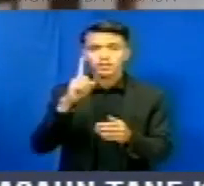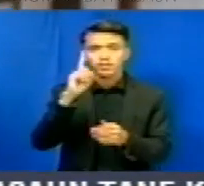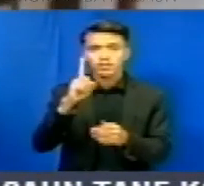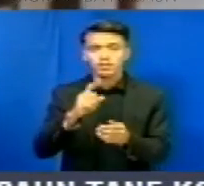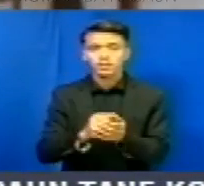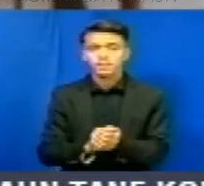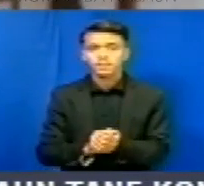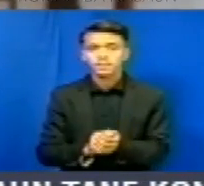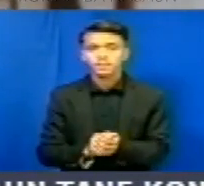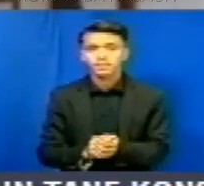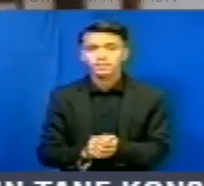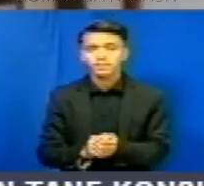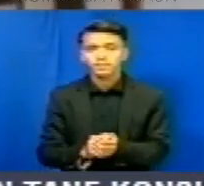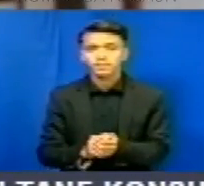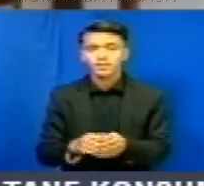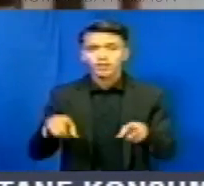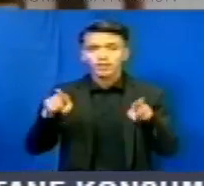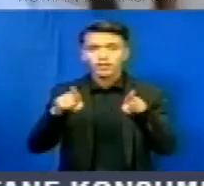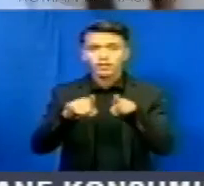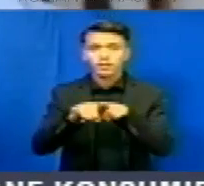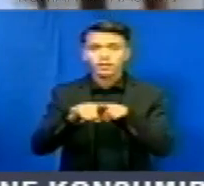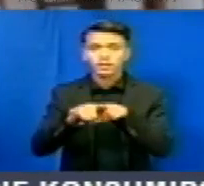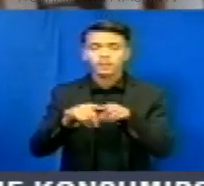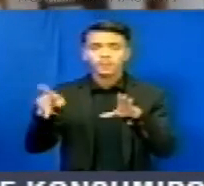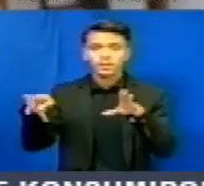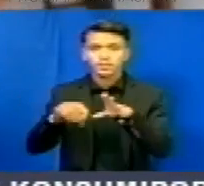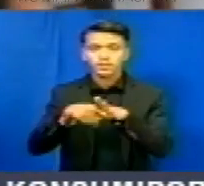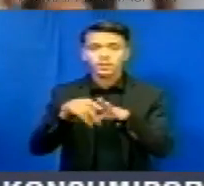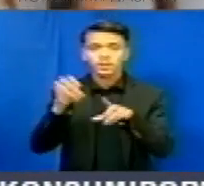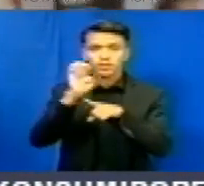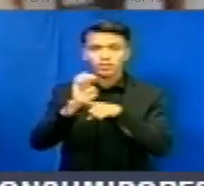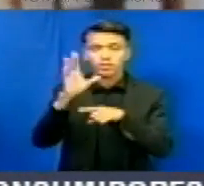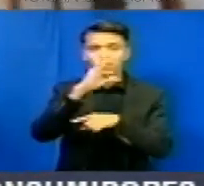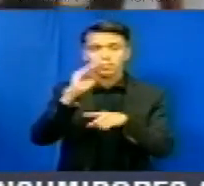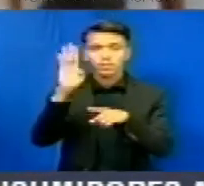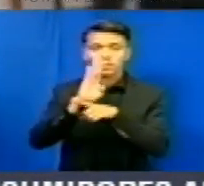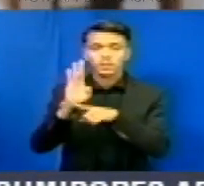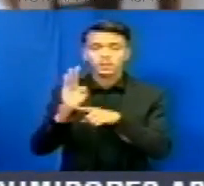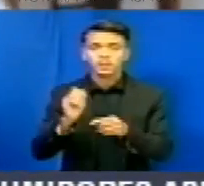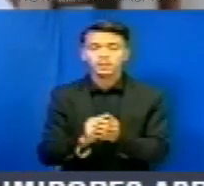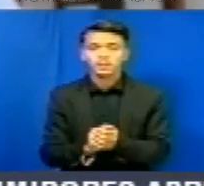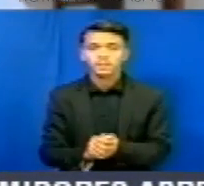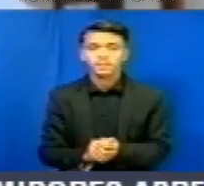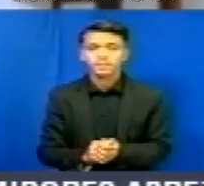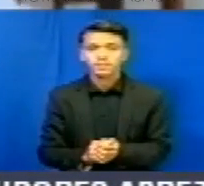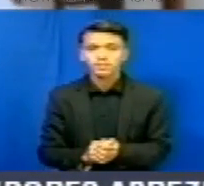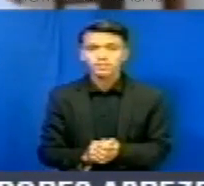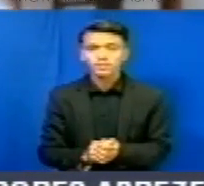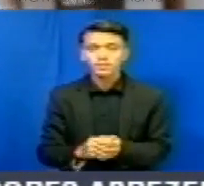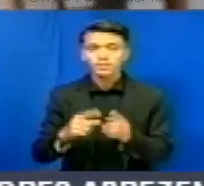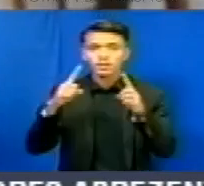7 anos e recebo para 4 anos. A nessa, no fato, a participação econômica e negócio. A administração da nossa,